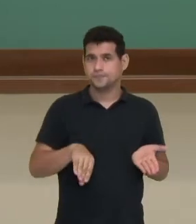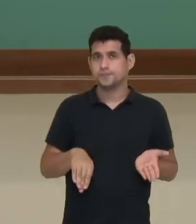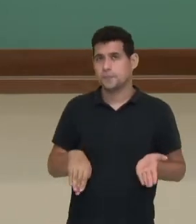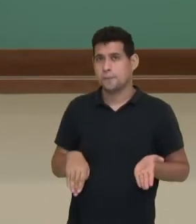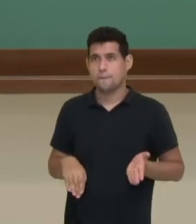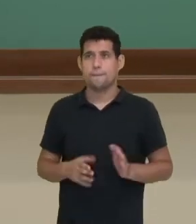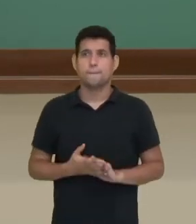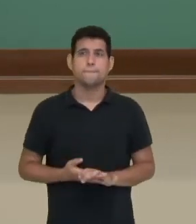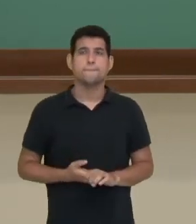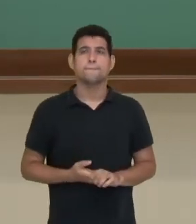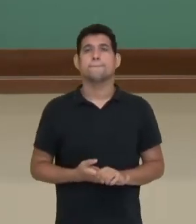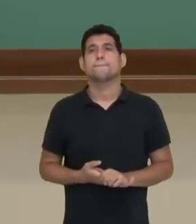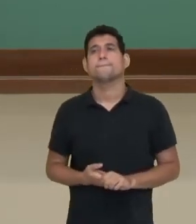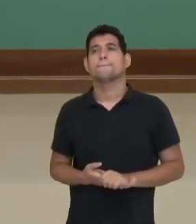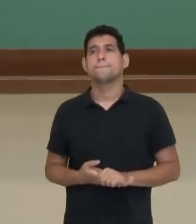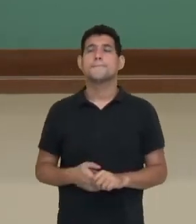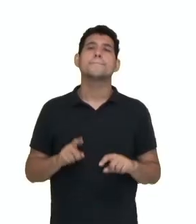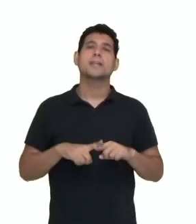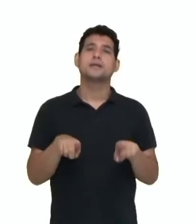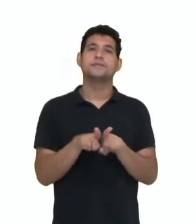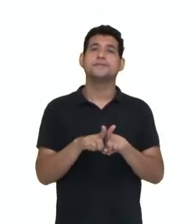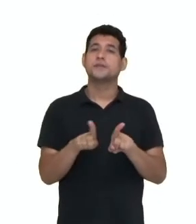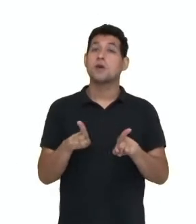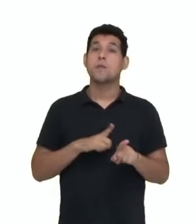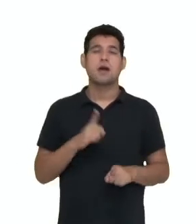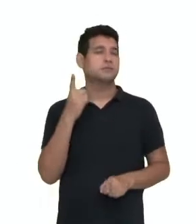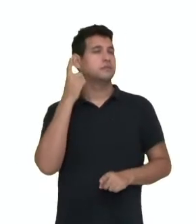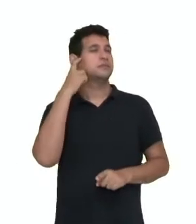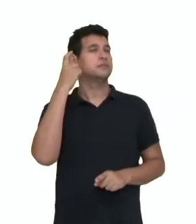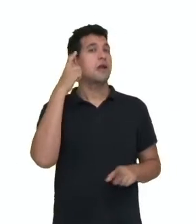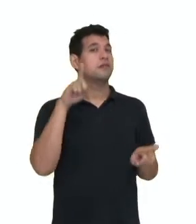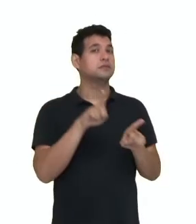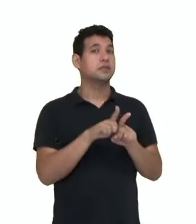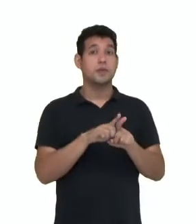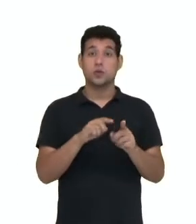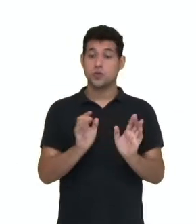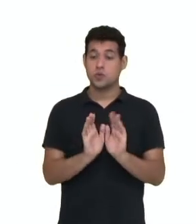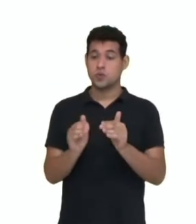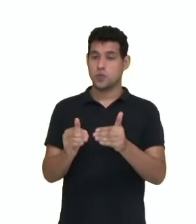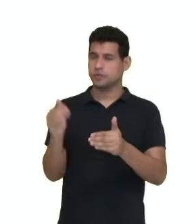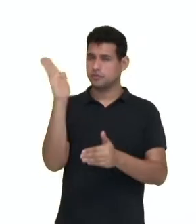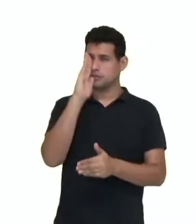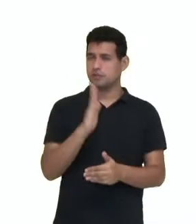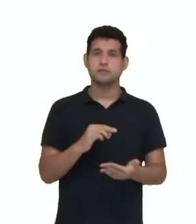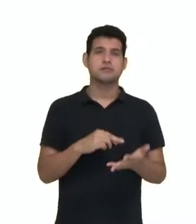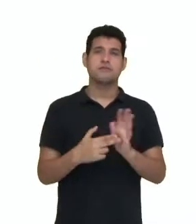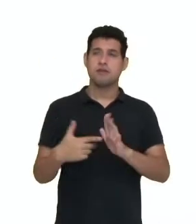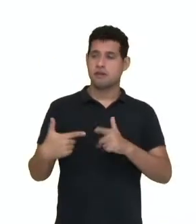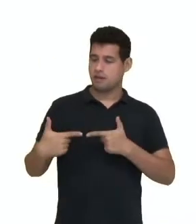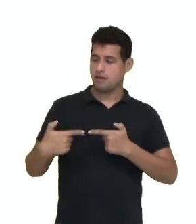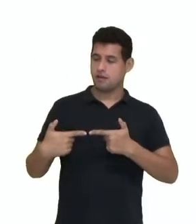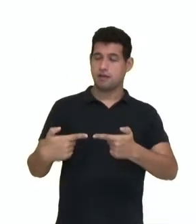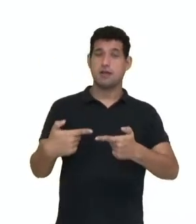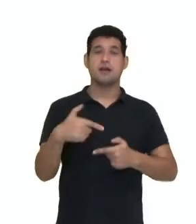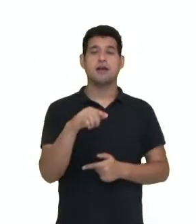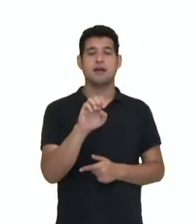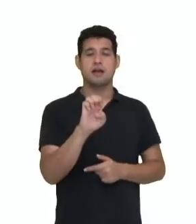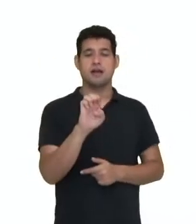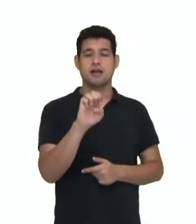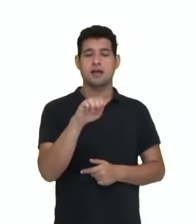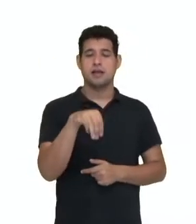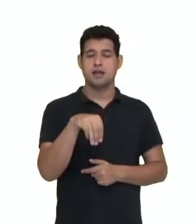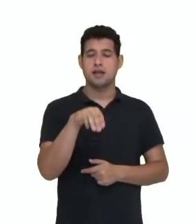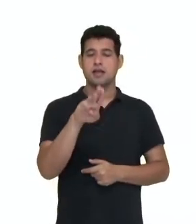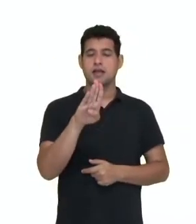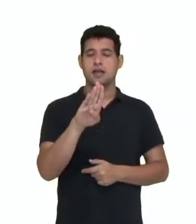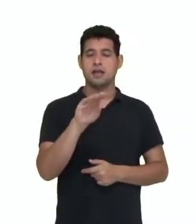tá? Uma das táticas dos luso-brasileiros foi a guerra de emboscada. Os espanhóis, por